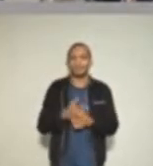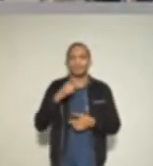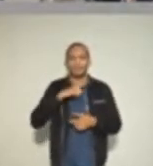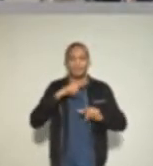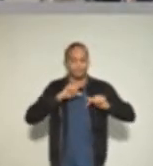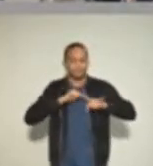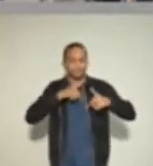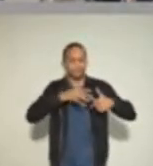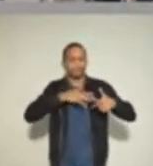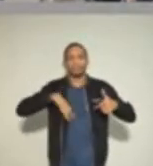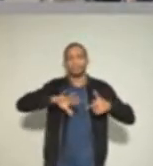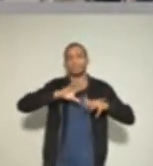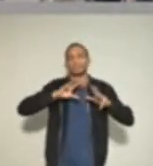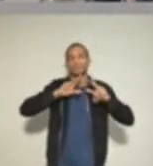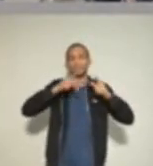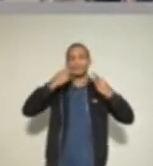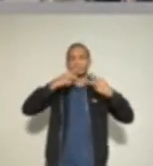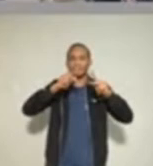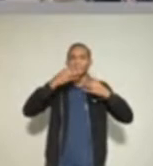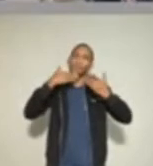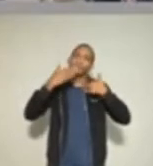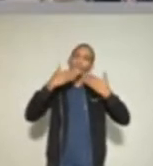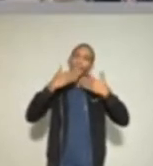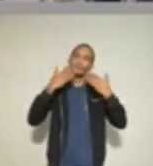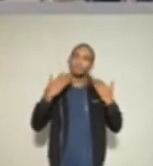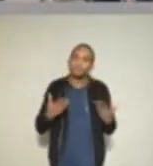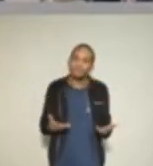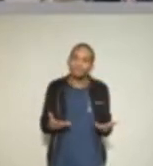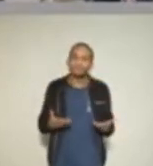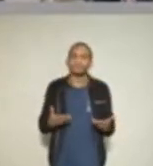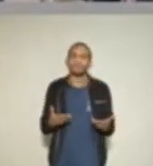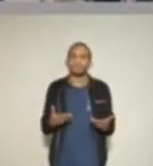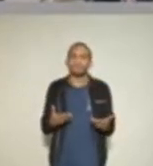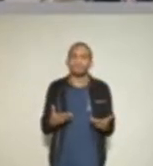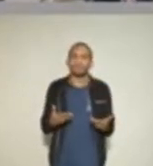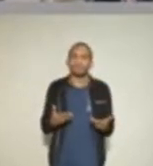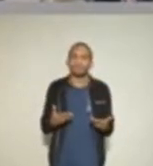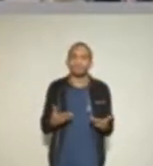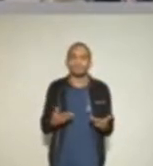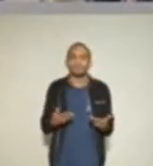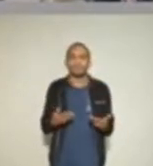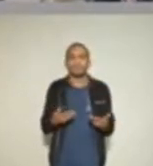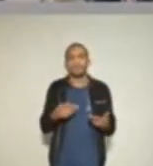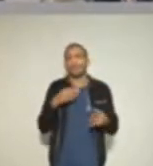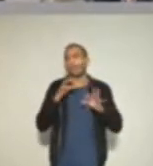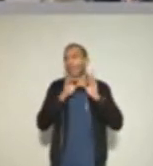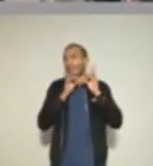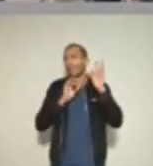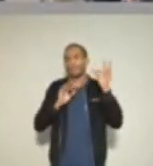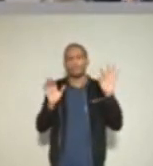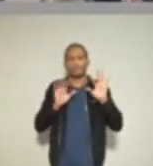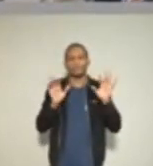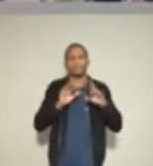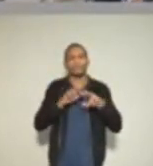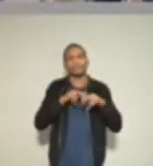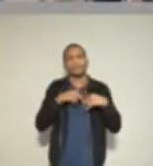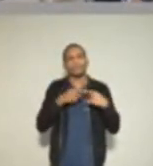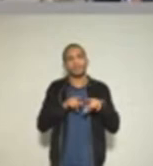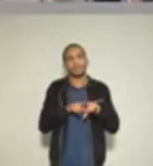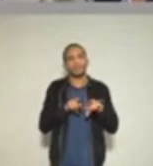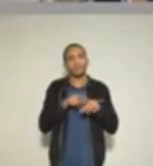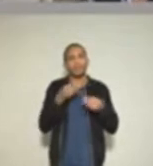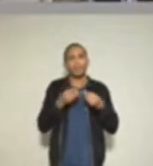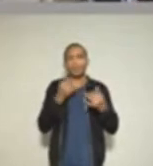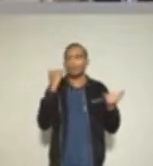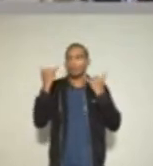envolver, né, todo este debate. Então, sem maiores delongas, né, devido inclusive ao nível de